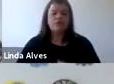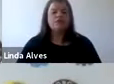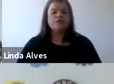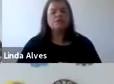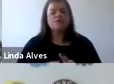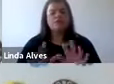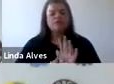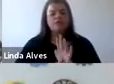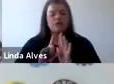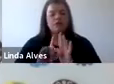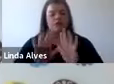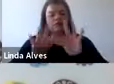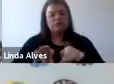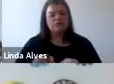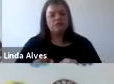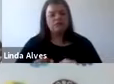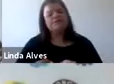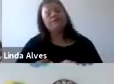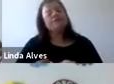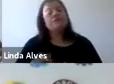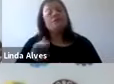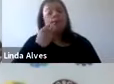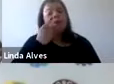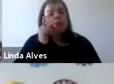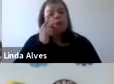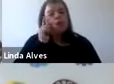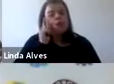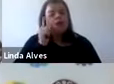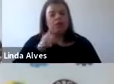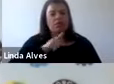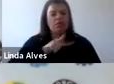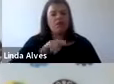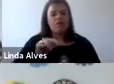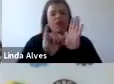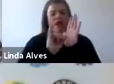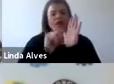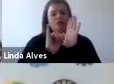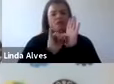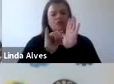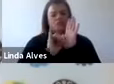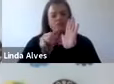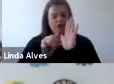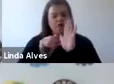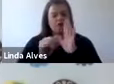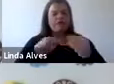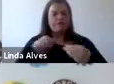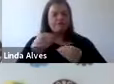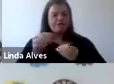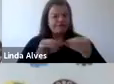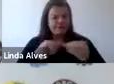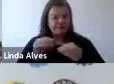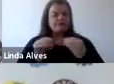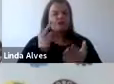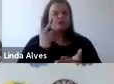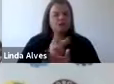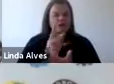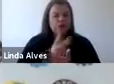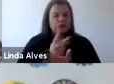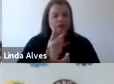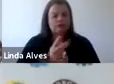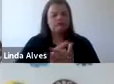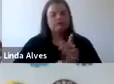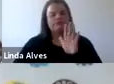encerrar, como foi, ontem saiu o edital, né, da flexibilização, da continuidade da flexibilização da